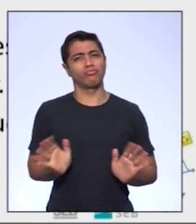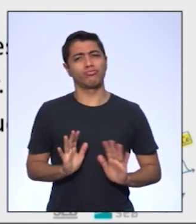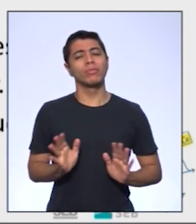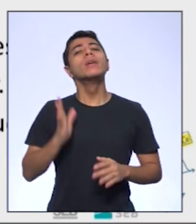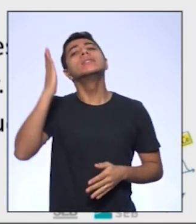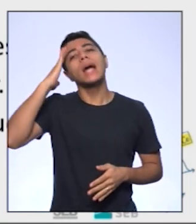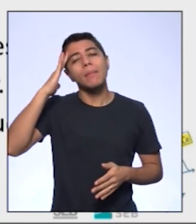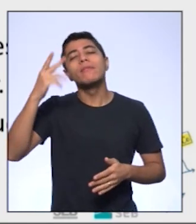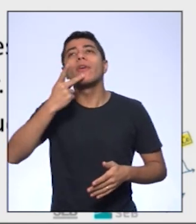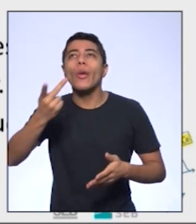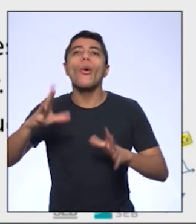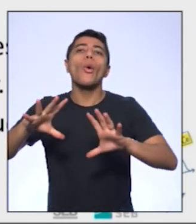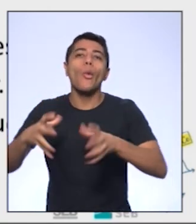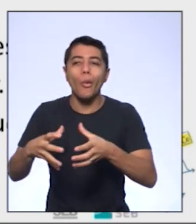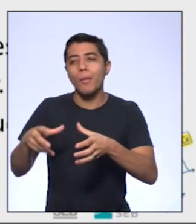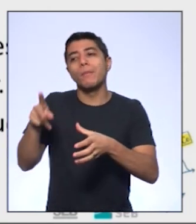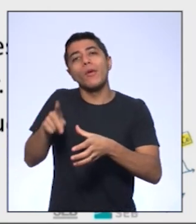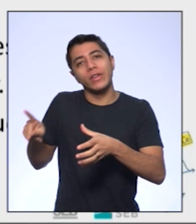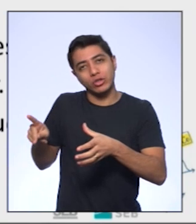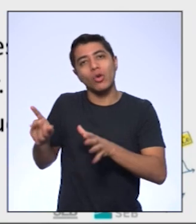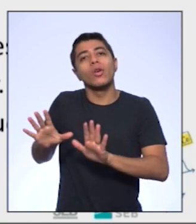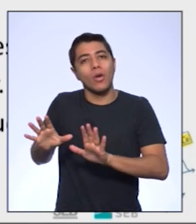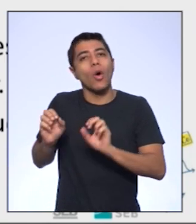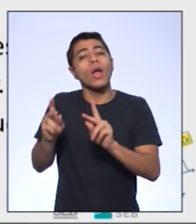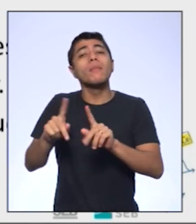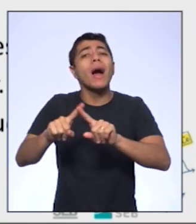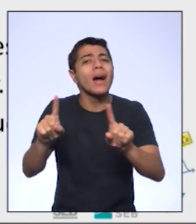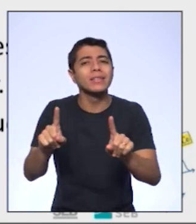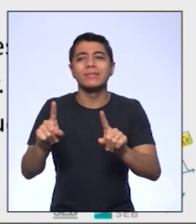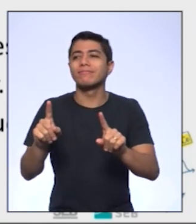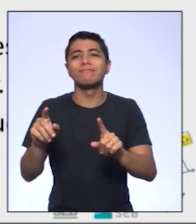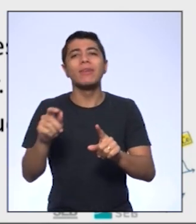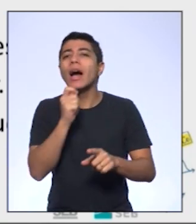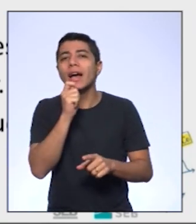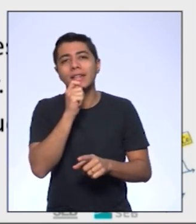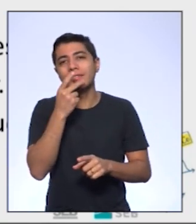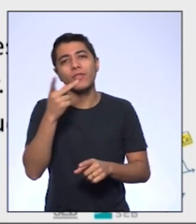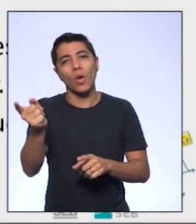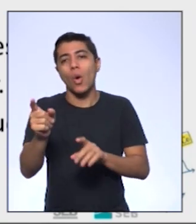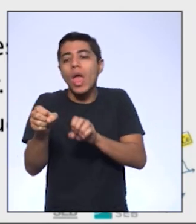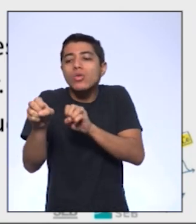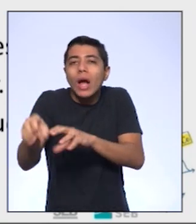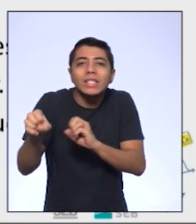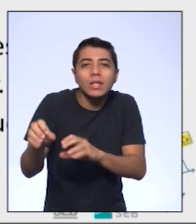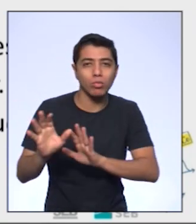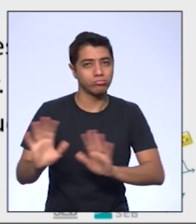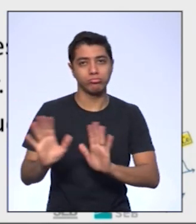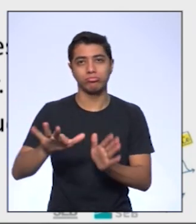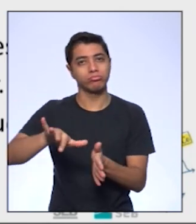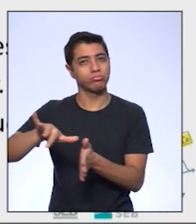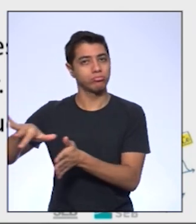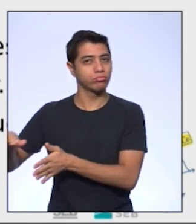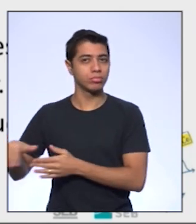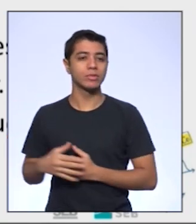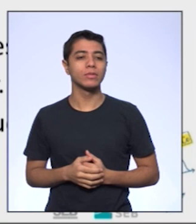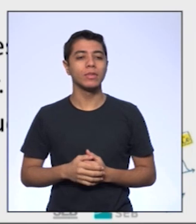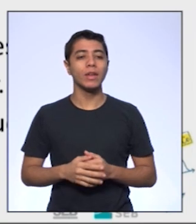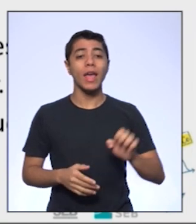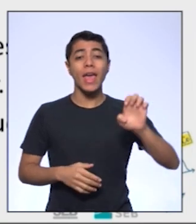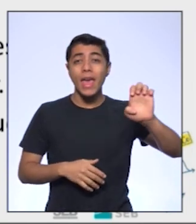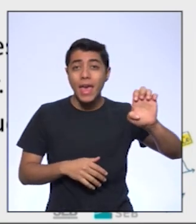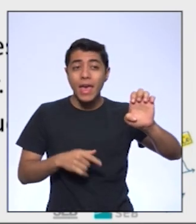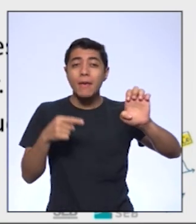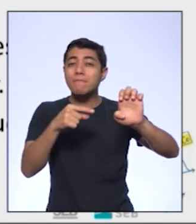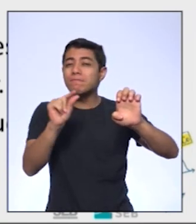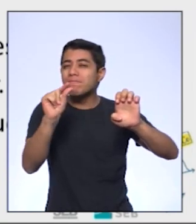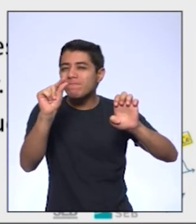um detalhezinho. Gente, nessa alternativa D, eu sinto que o Enem quis pegar uma partezinha do texto e te confundir. E você poderia ir nessa, mas